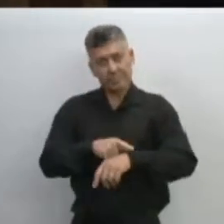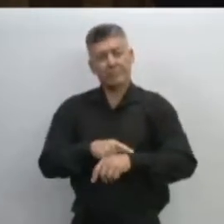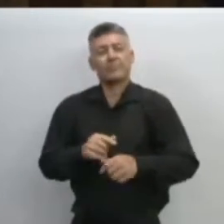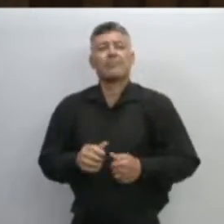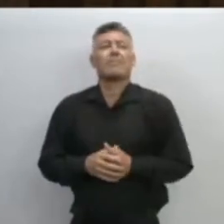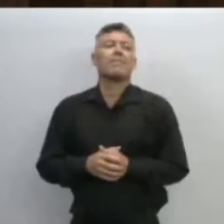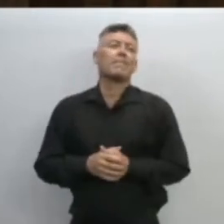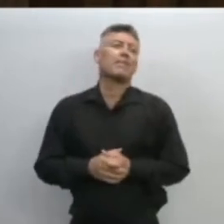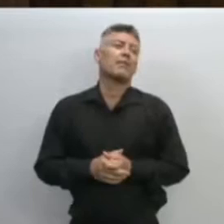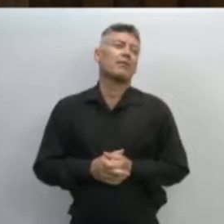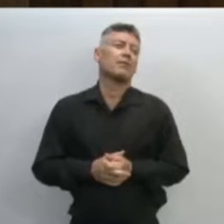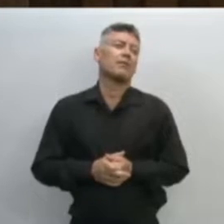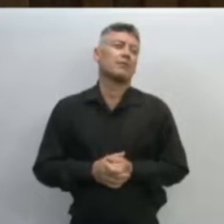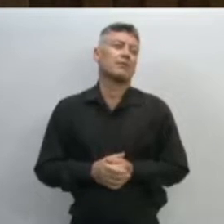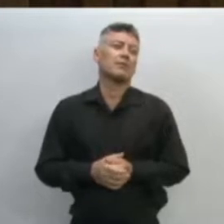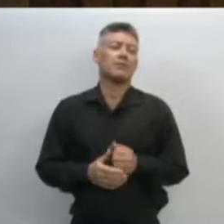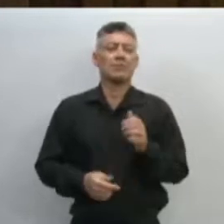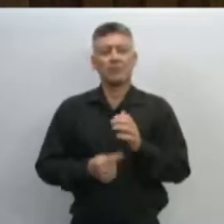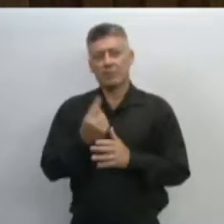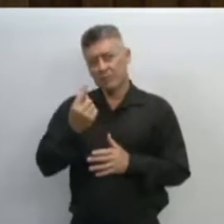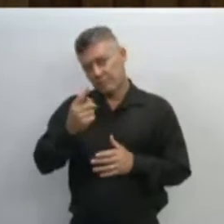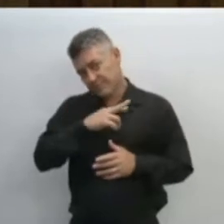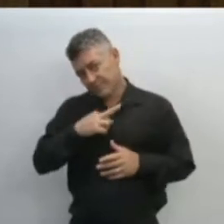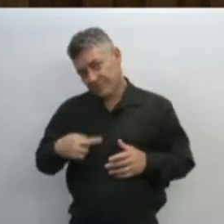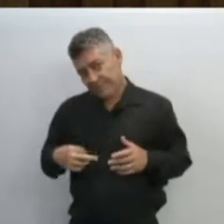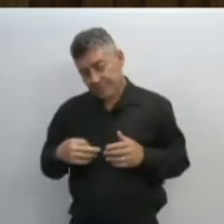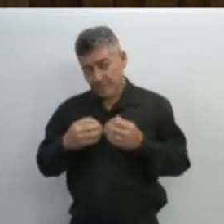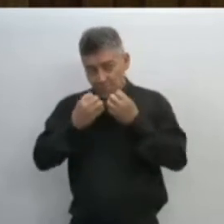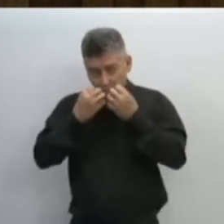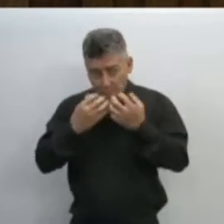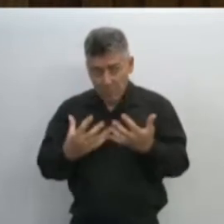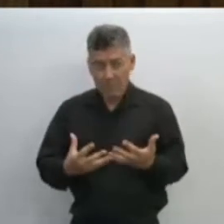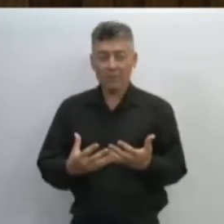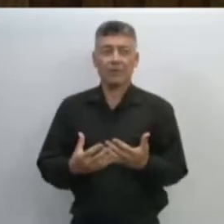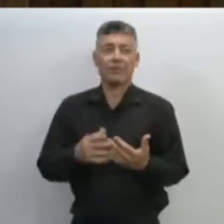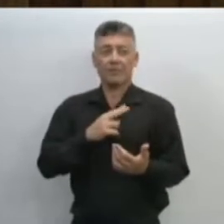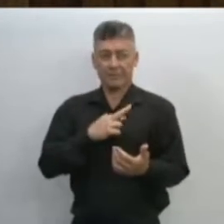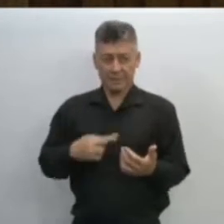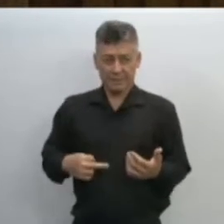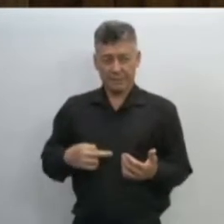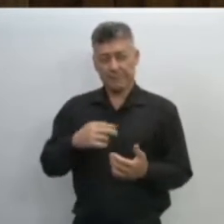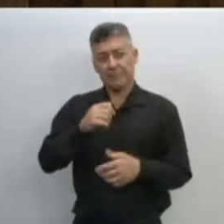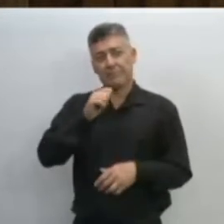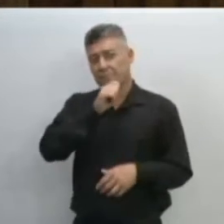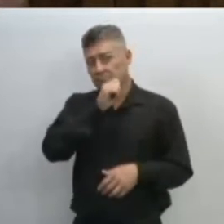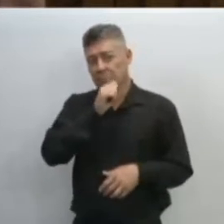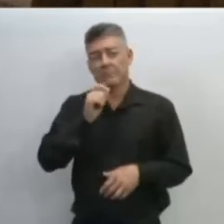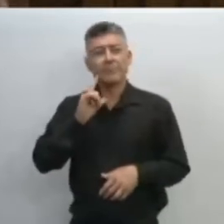expediente. E o primeiro vereador a se pronunciar será o vereador Anderson Lopes.